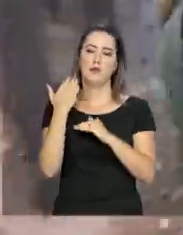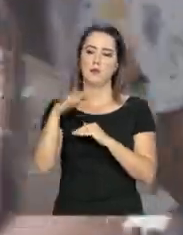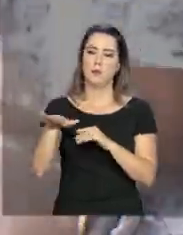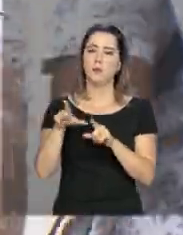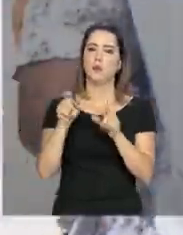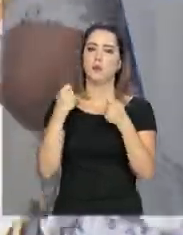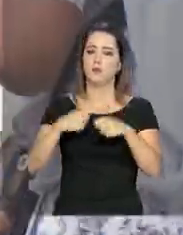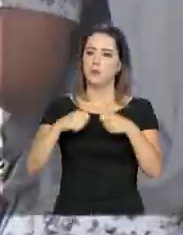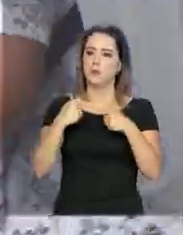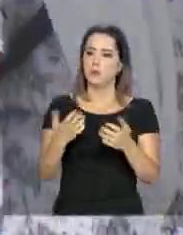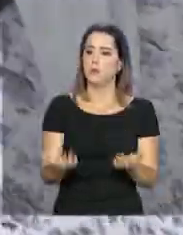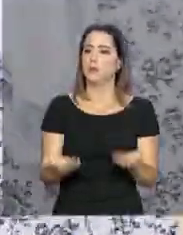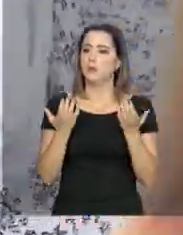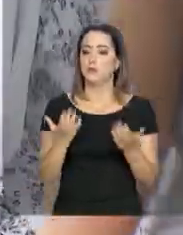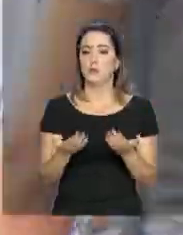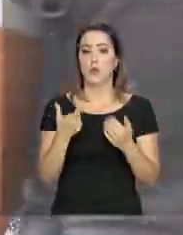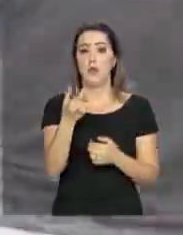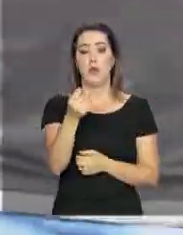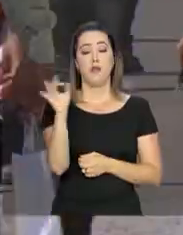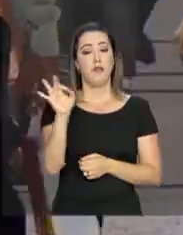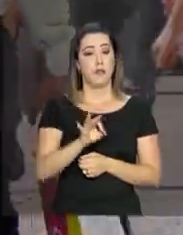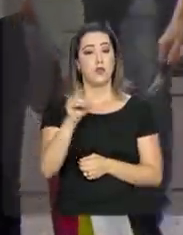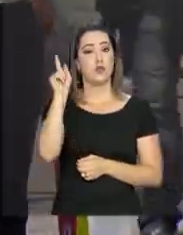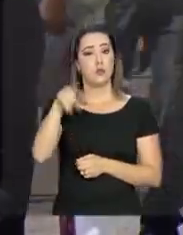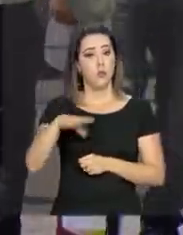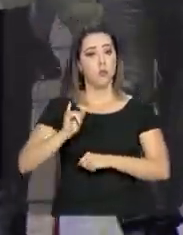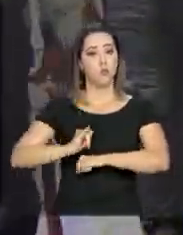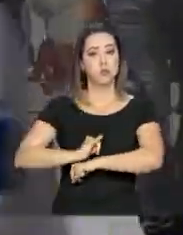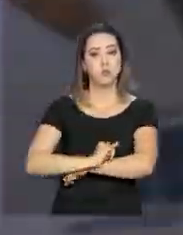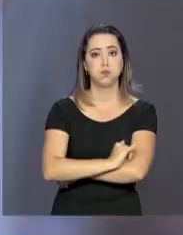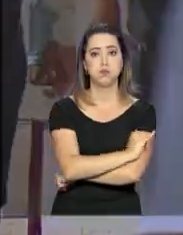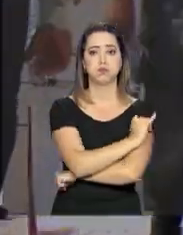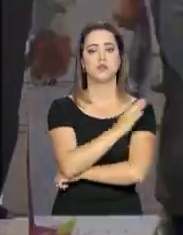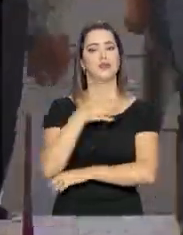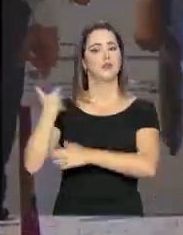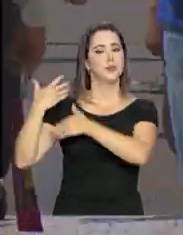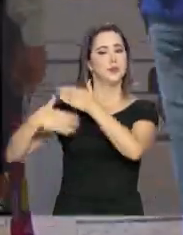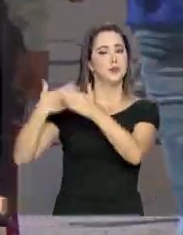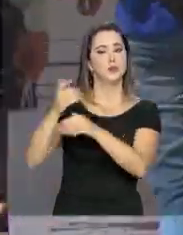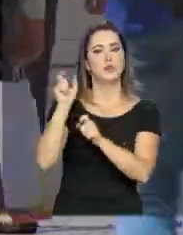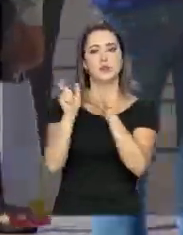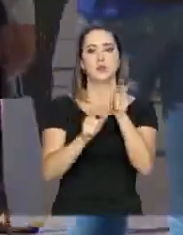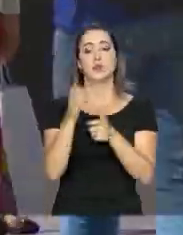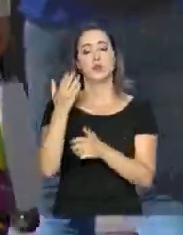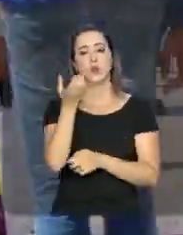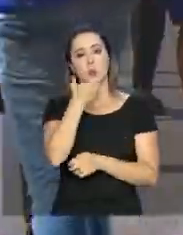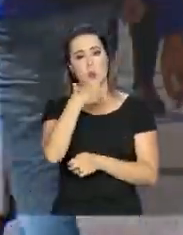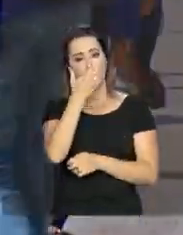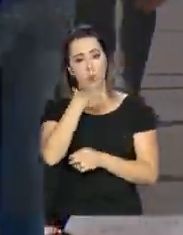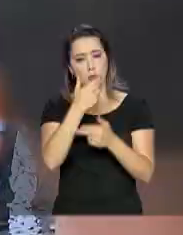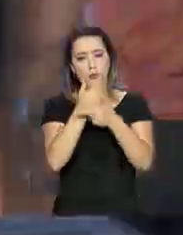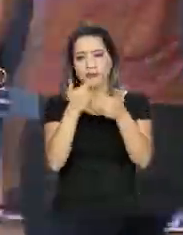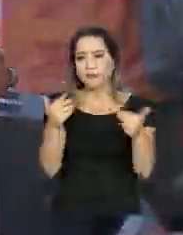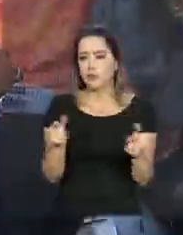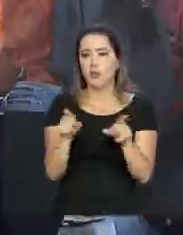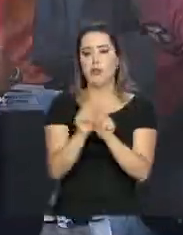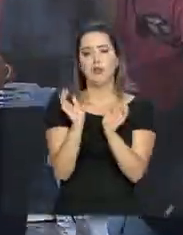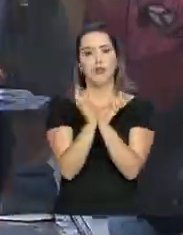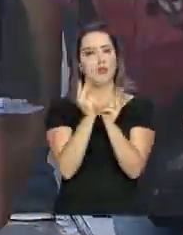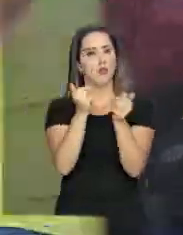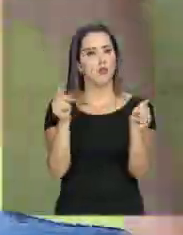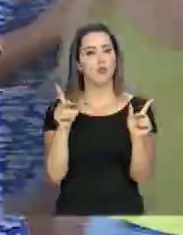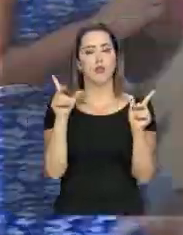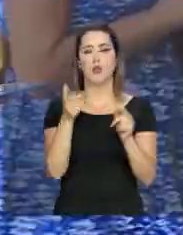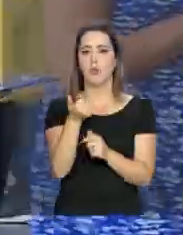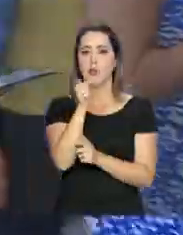20% são considerados obesos nos últimos anos os brasileiros têm comido mais frutas e hortaliças e bebido muito